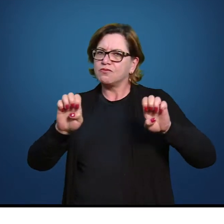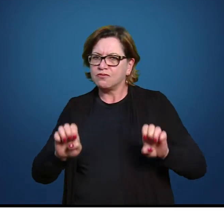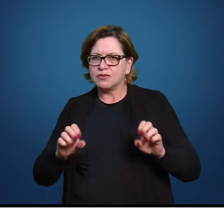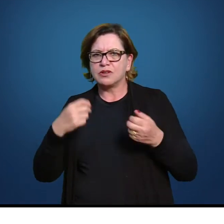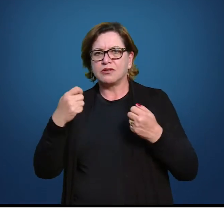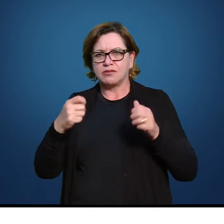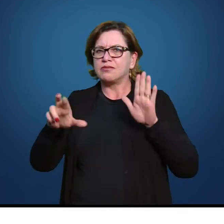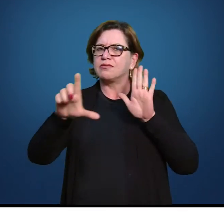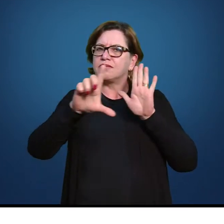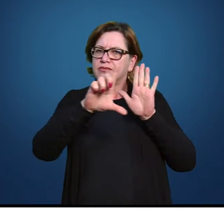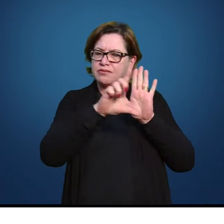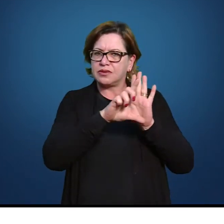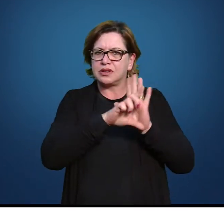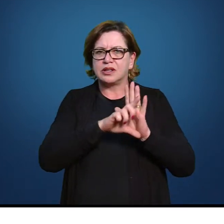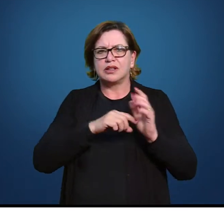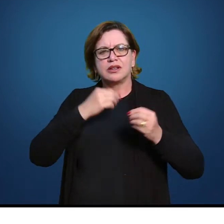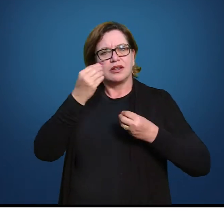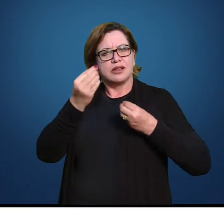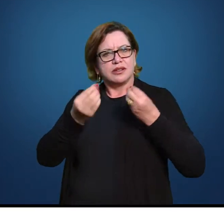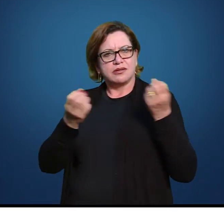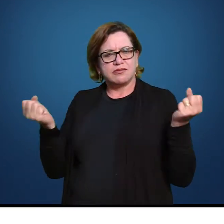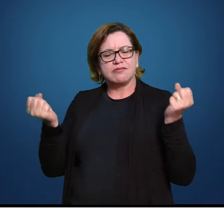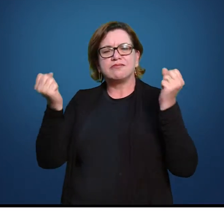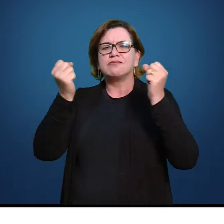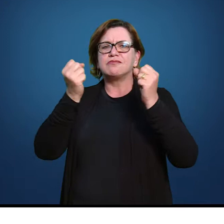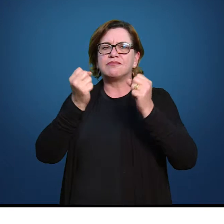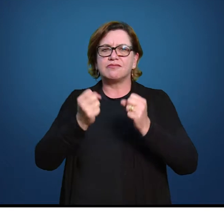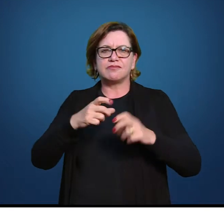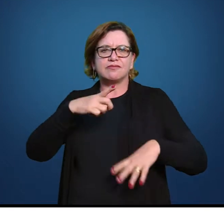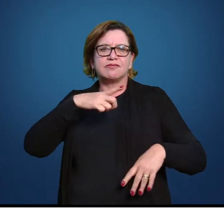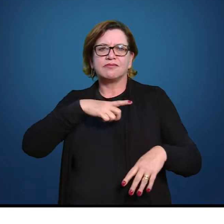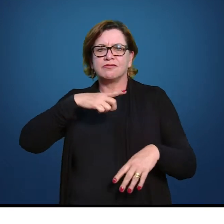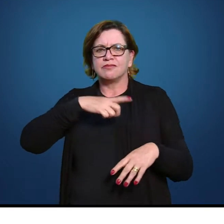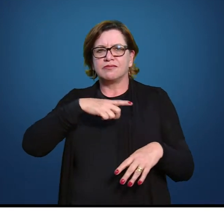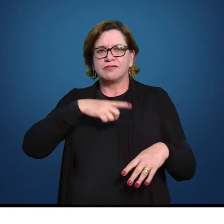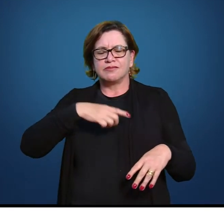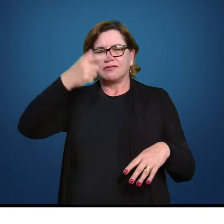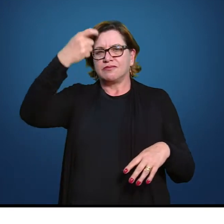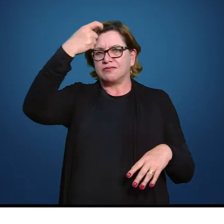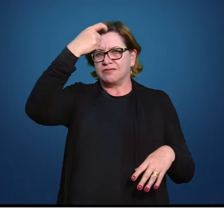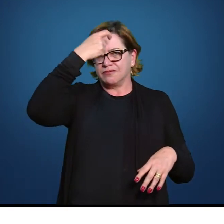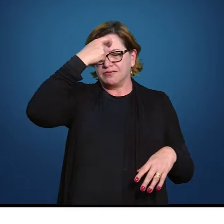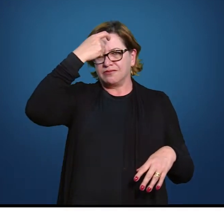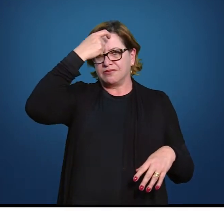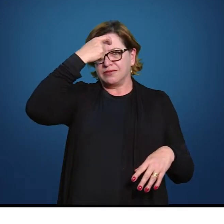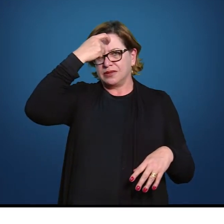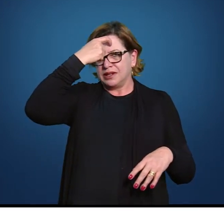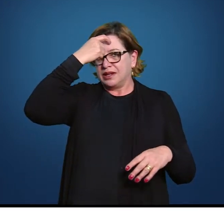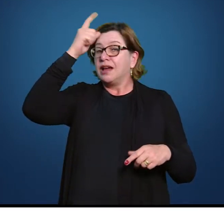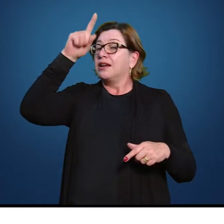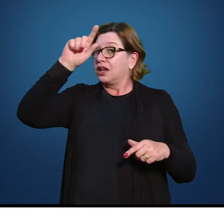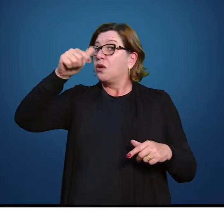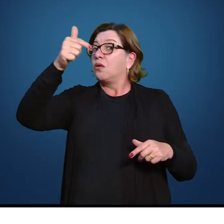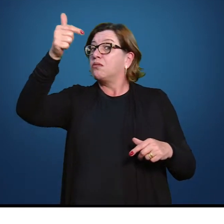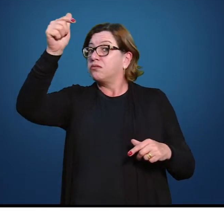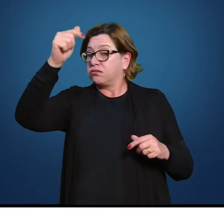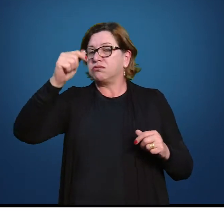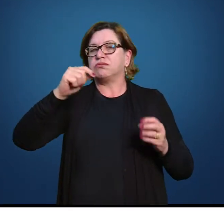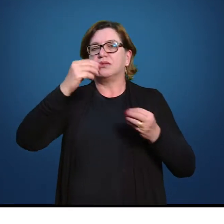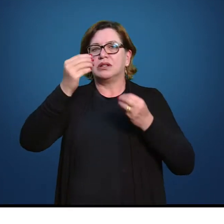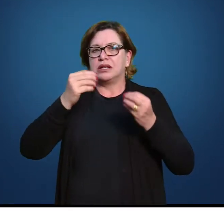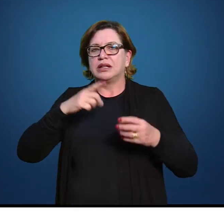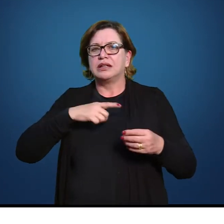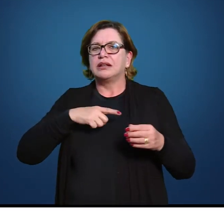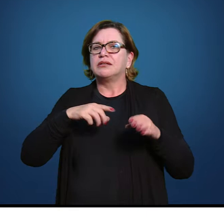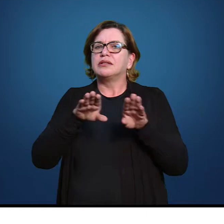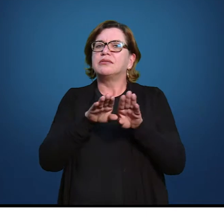das leis para que se possa ter uma moralidade, que é um outro princípio, se possa ter a